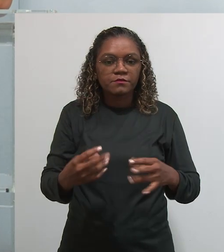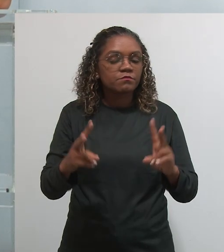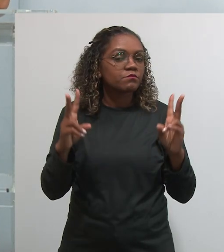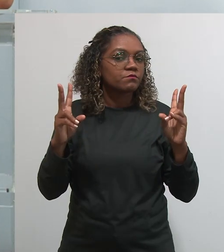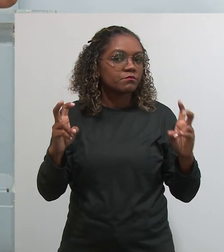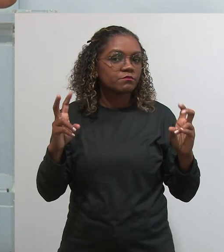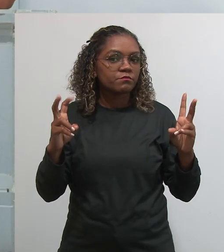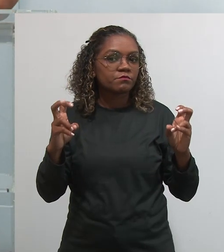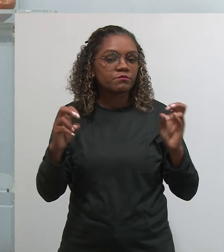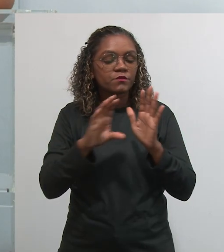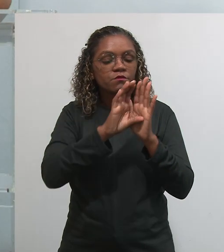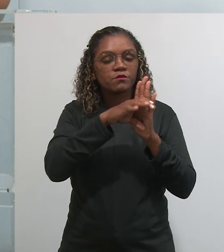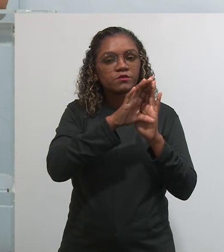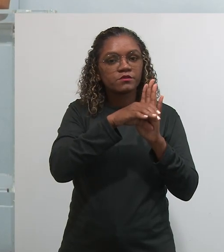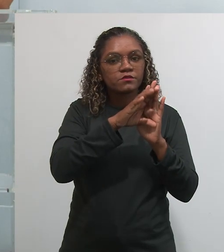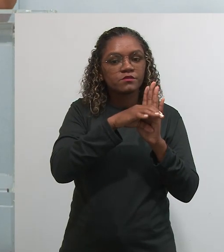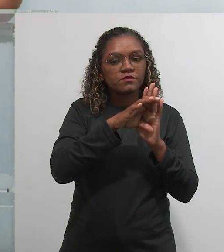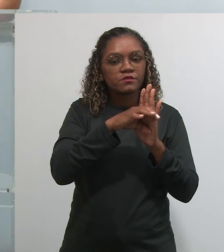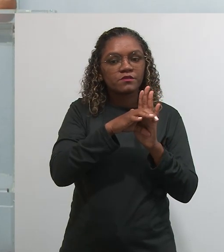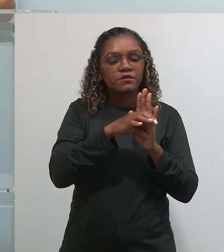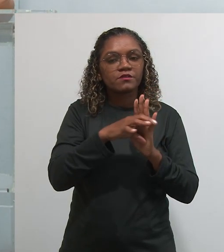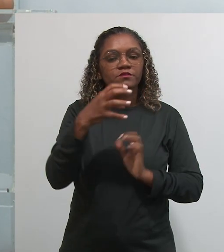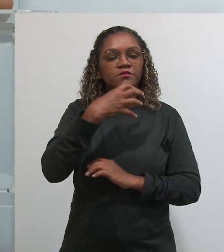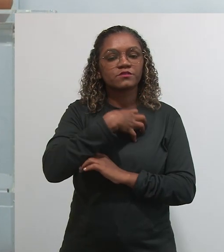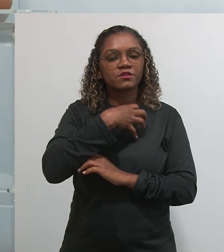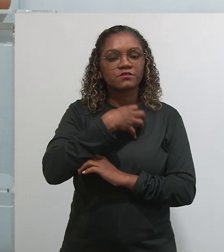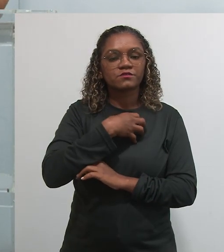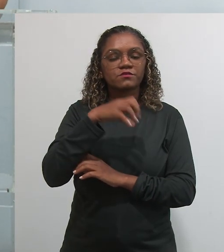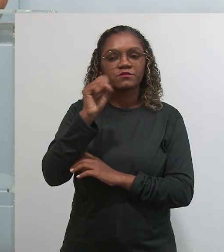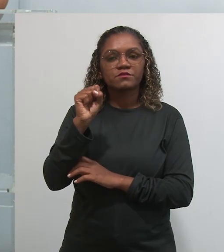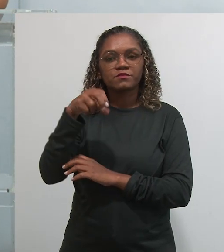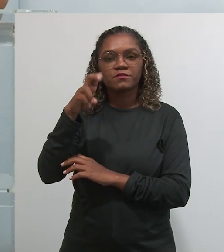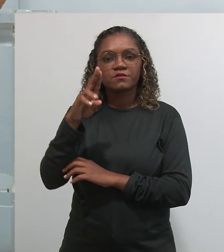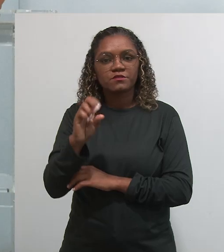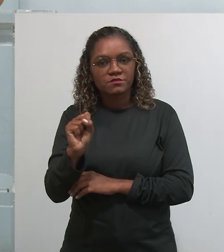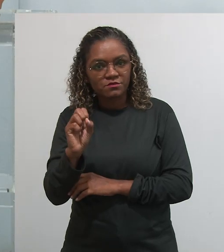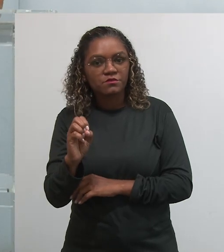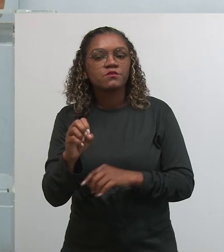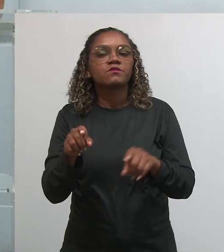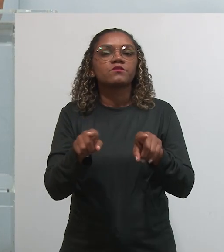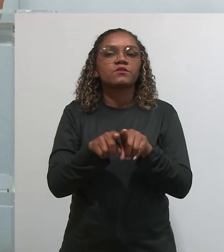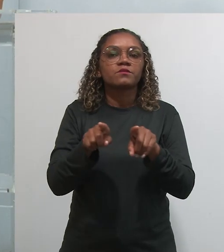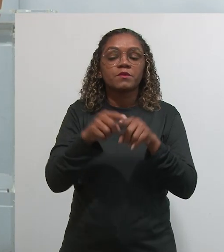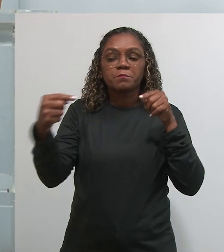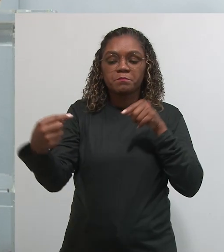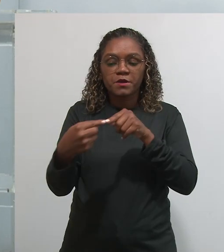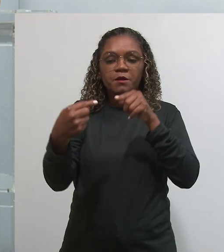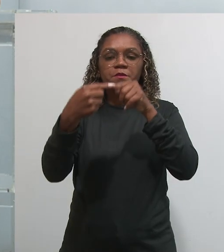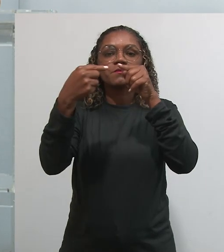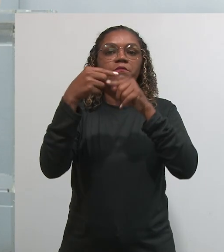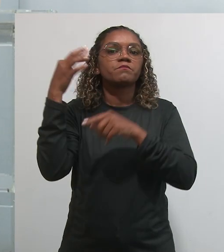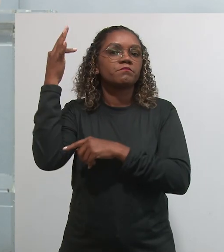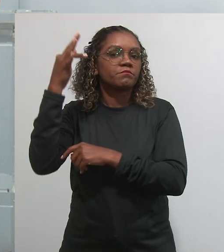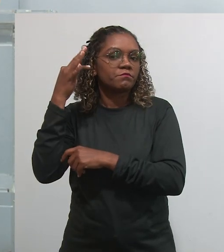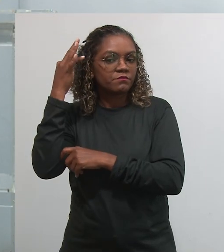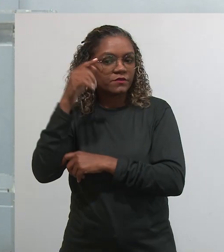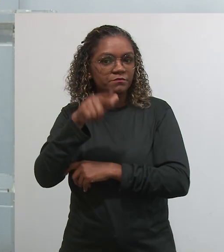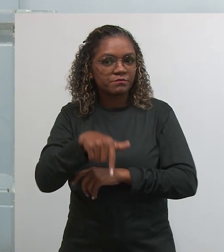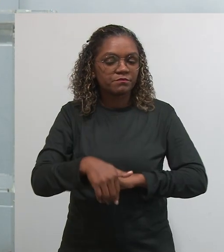agora sobre os conceitos dos nossos sensos, e esses sensos, eles estão mais interligados à nossa